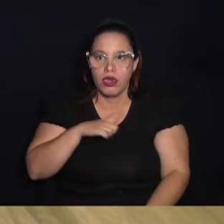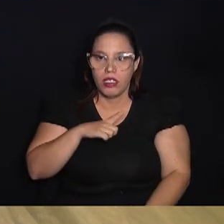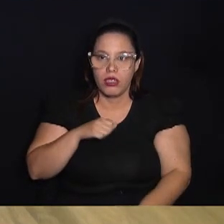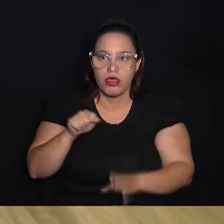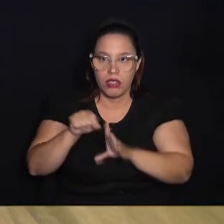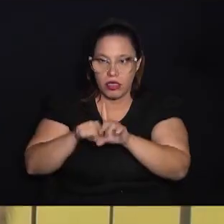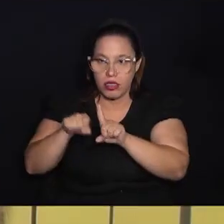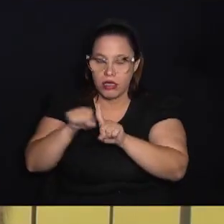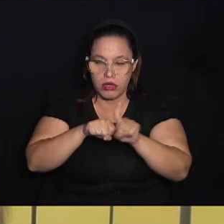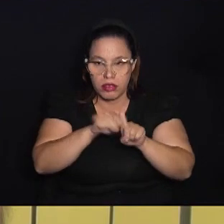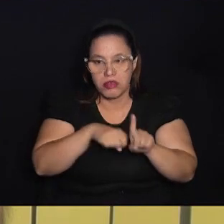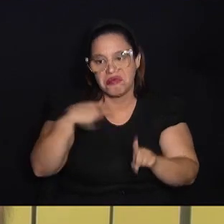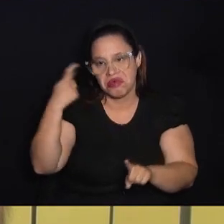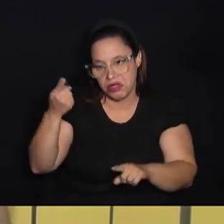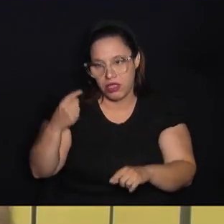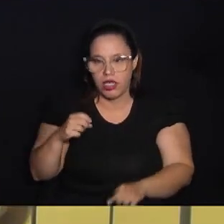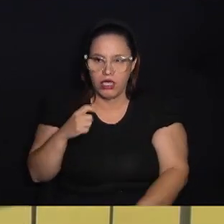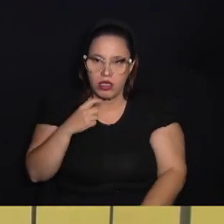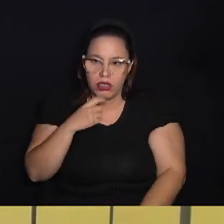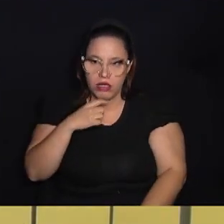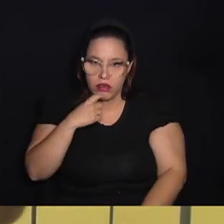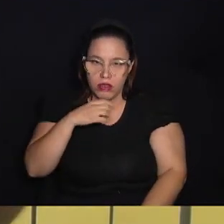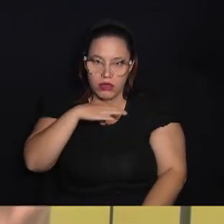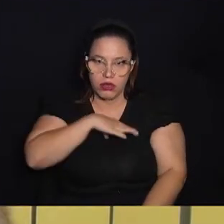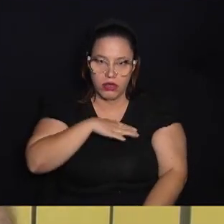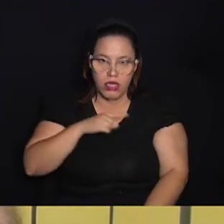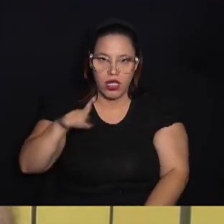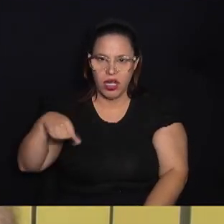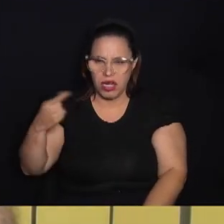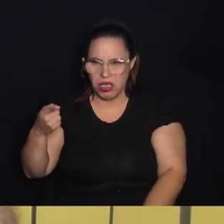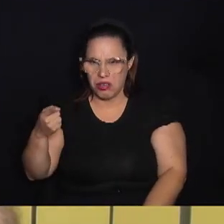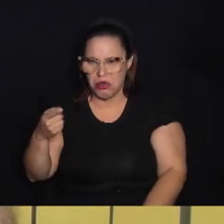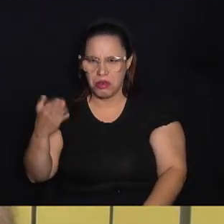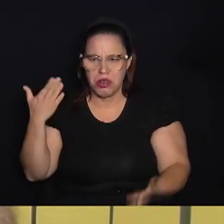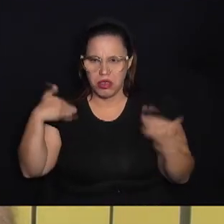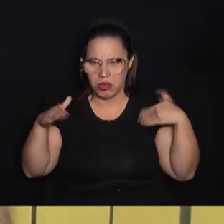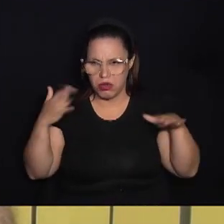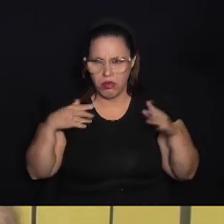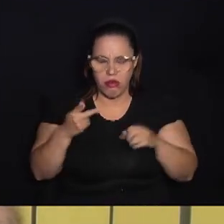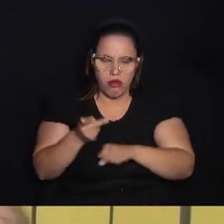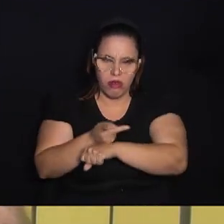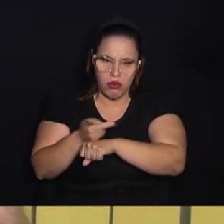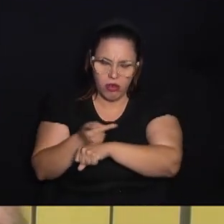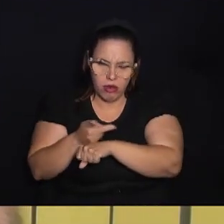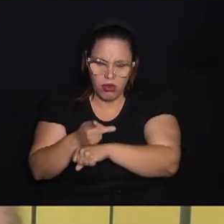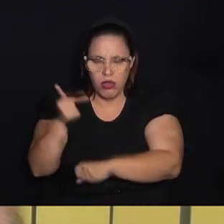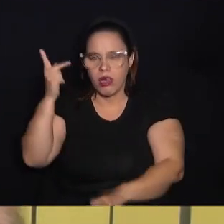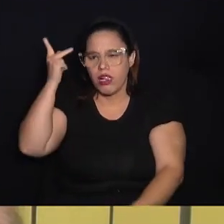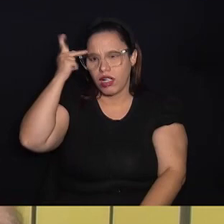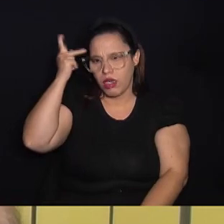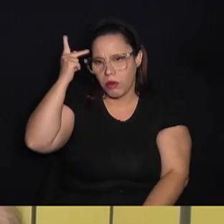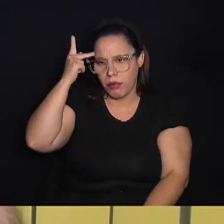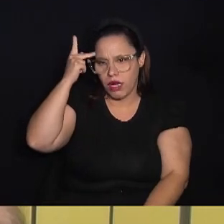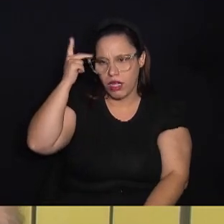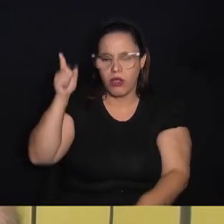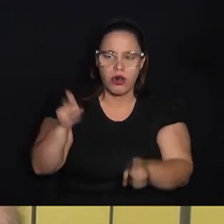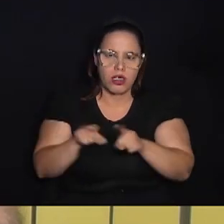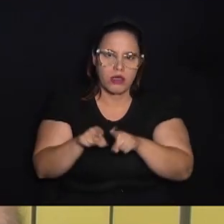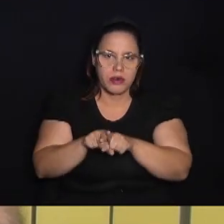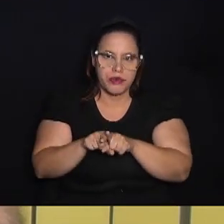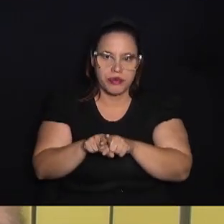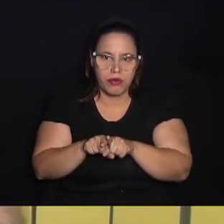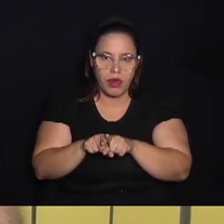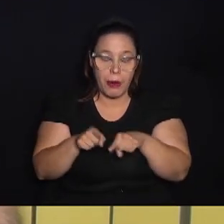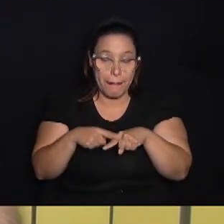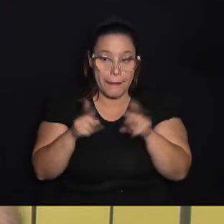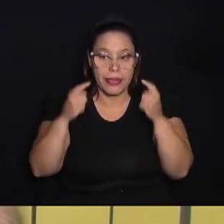tá a gente sai de Campinas Também quem quiser em outros passeios pode procurar lá na nossa agenda a gente tem São Paulo e em outras cidades Mas quem